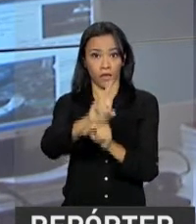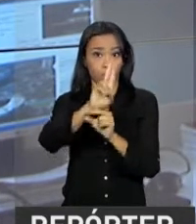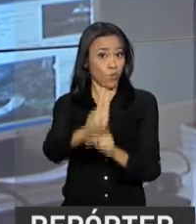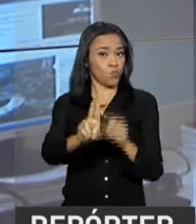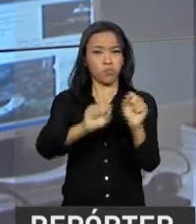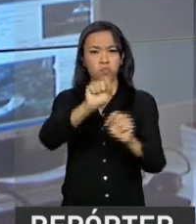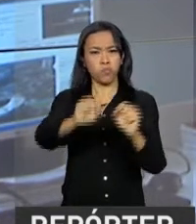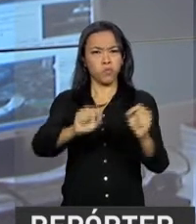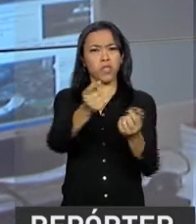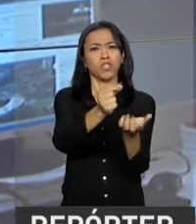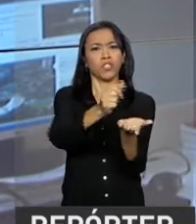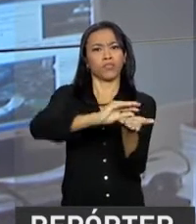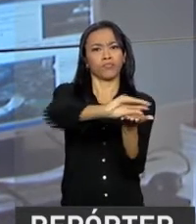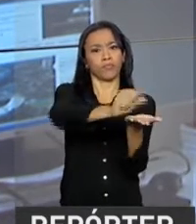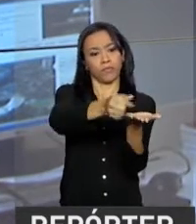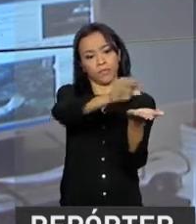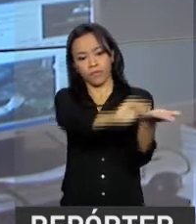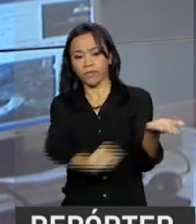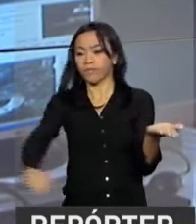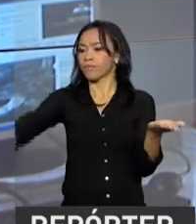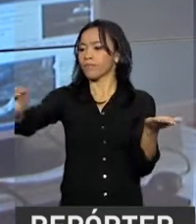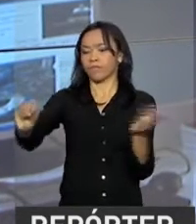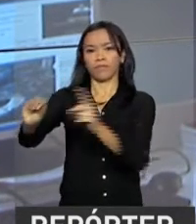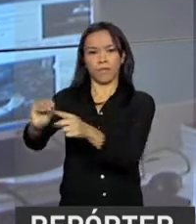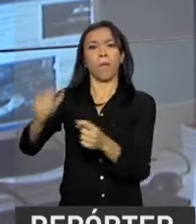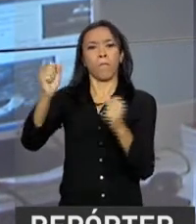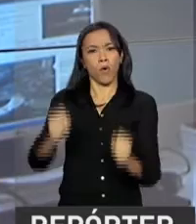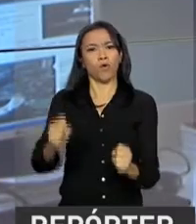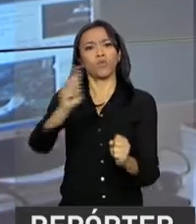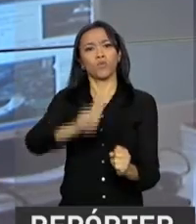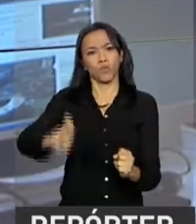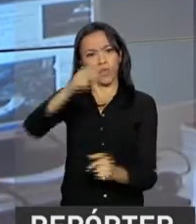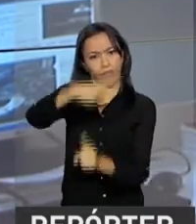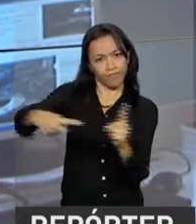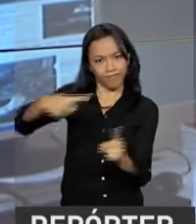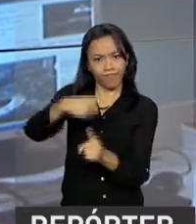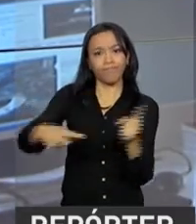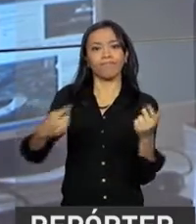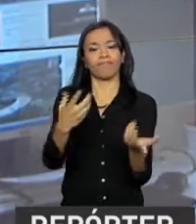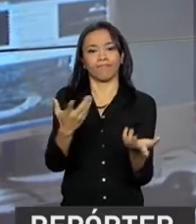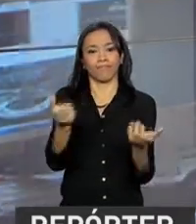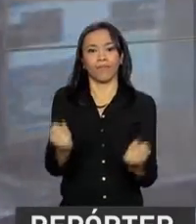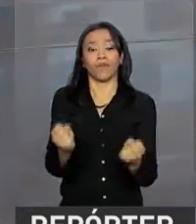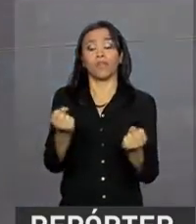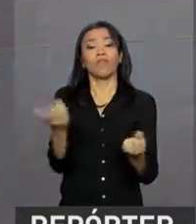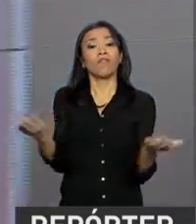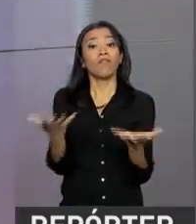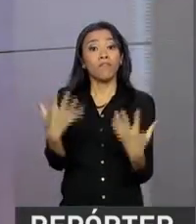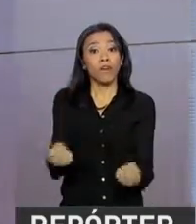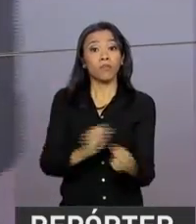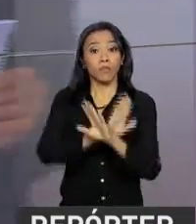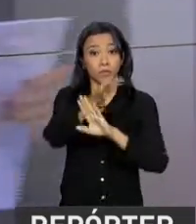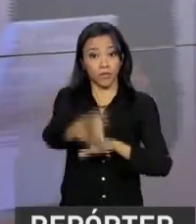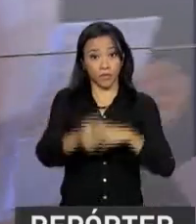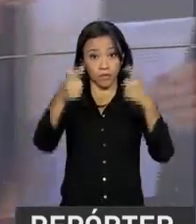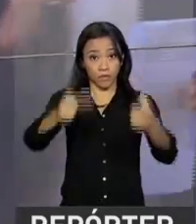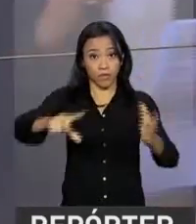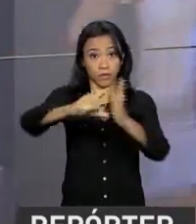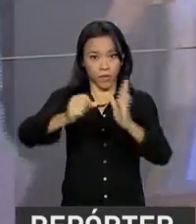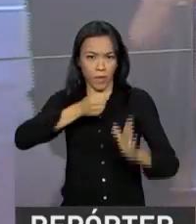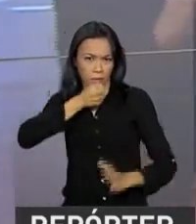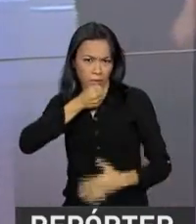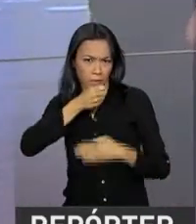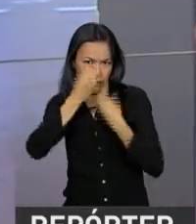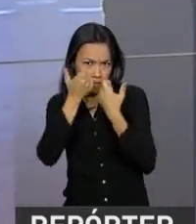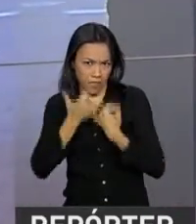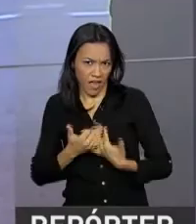Com isso, o governo vai poder usar livremente parte da arrecadação. Vamos ao Palácio do Planalto falar com Paola De Orte. Paola, esse